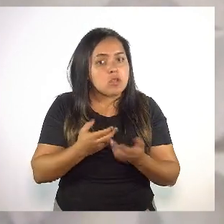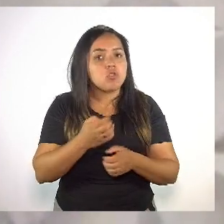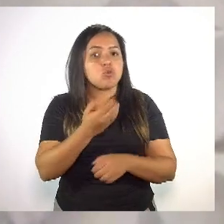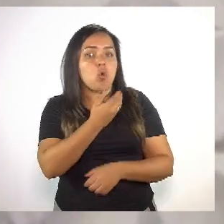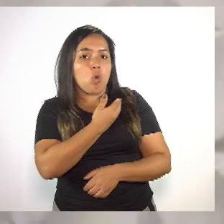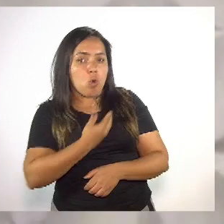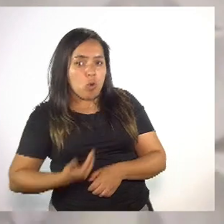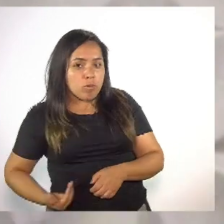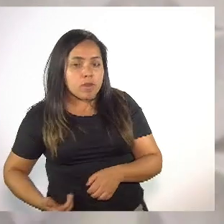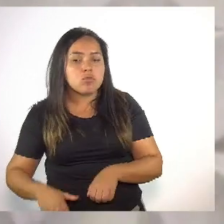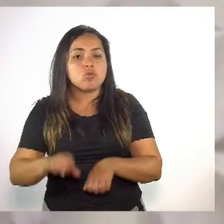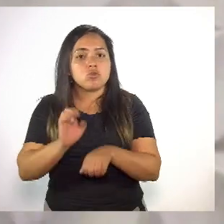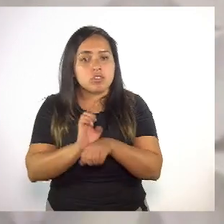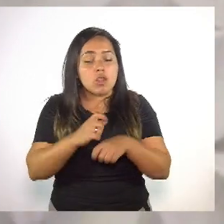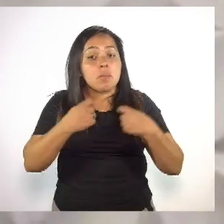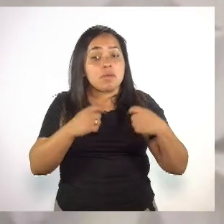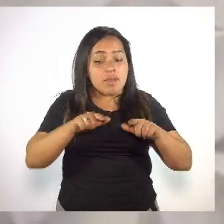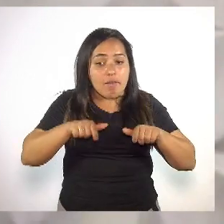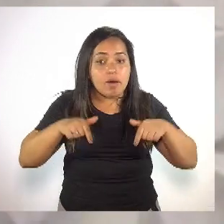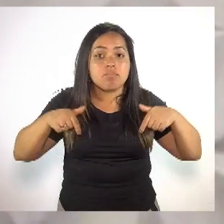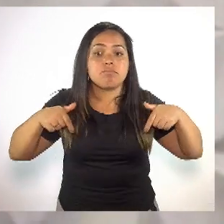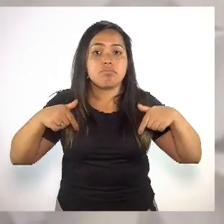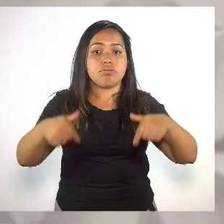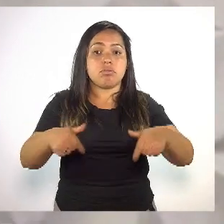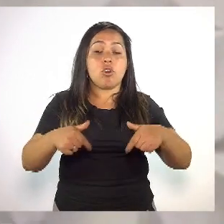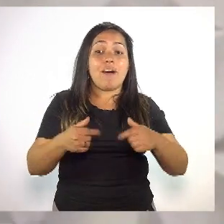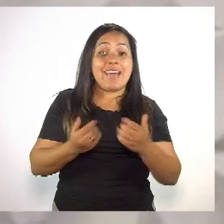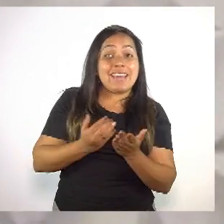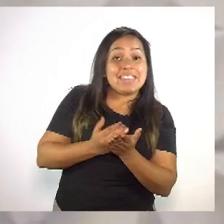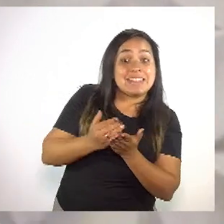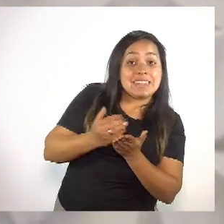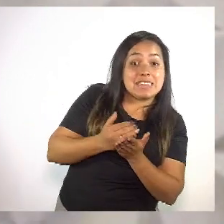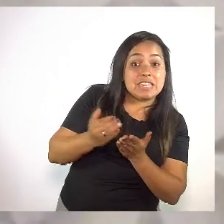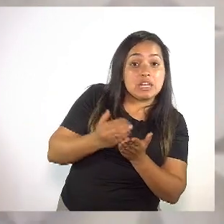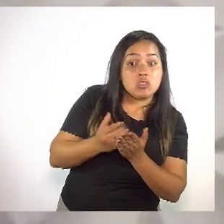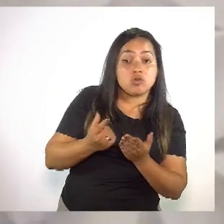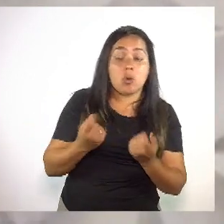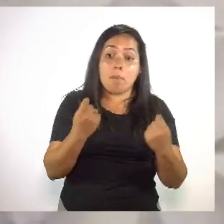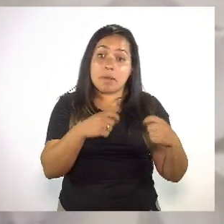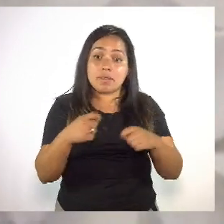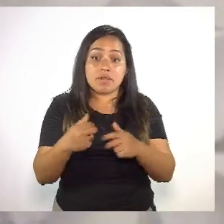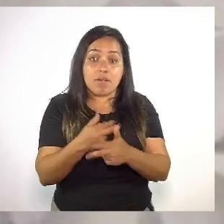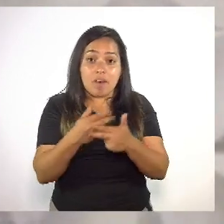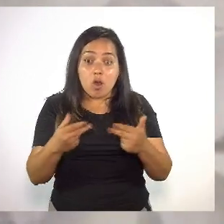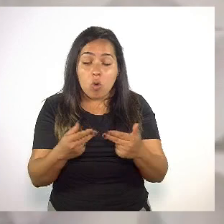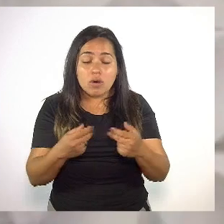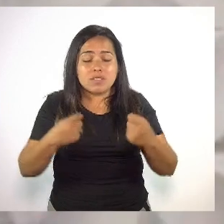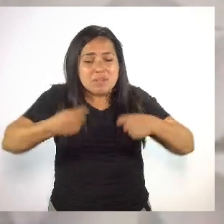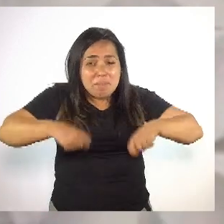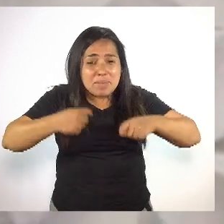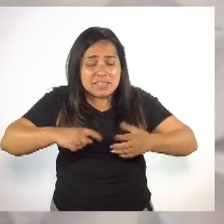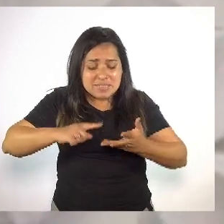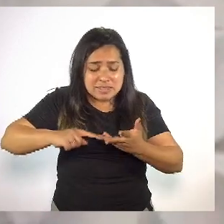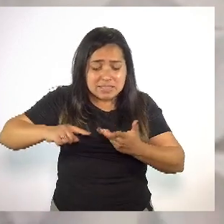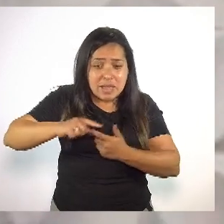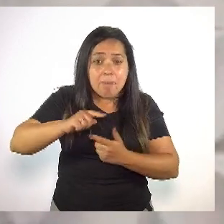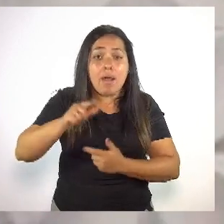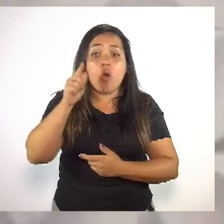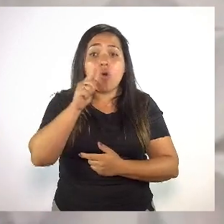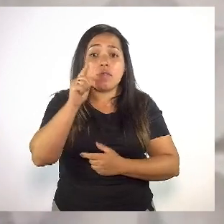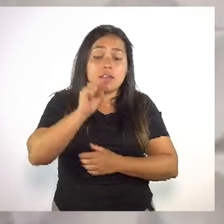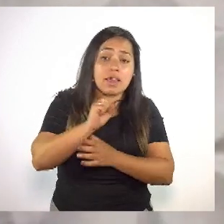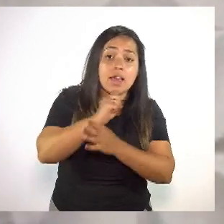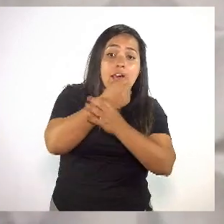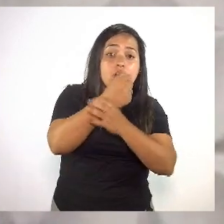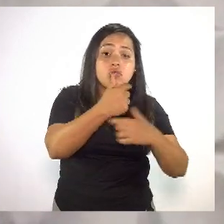sido proativo e ter adotado desde o início as medidas necessárias para garantir os direitos